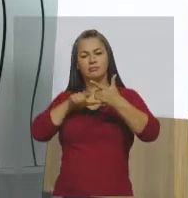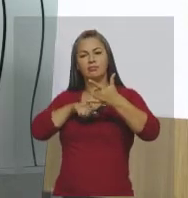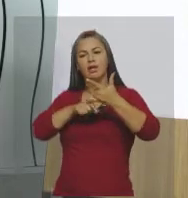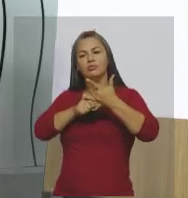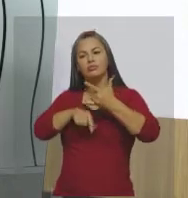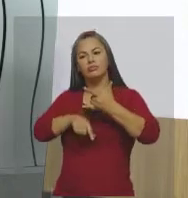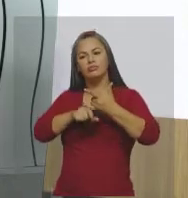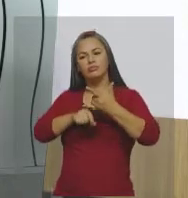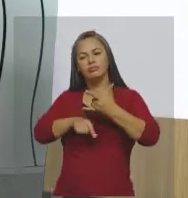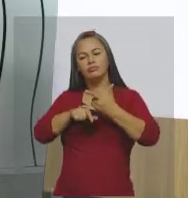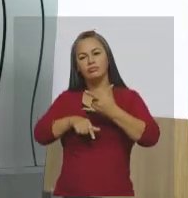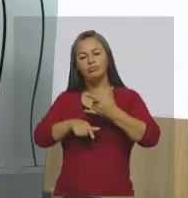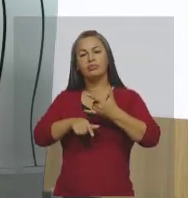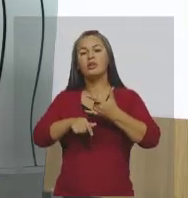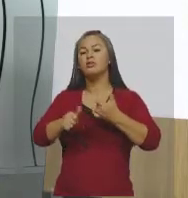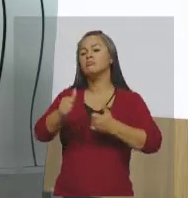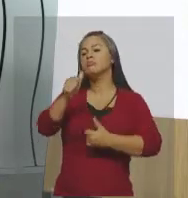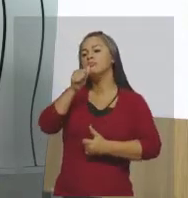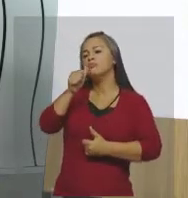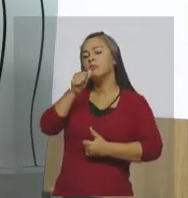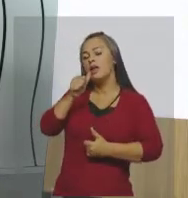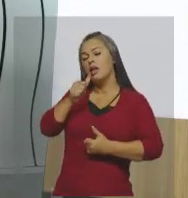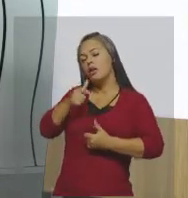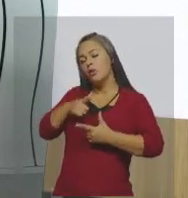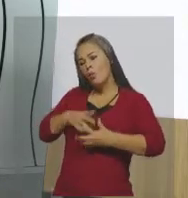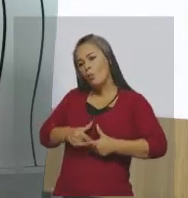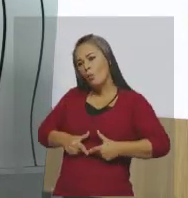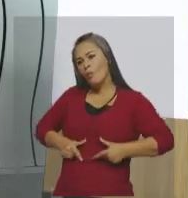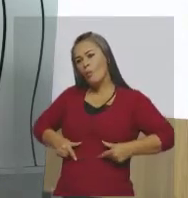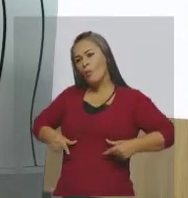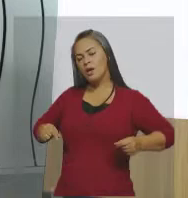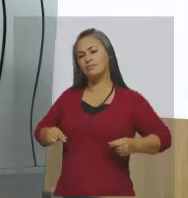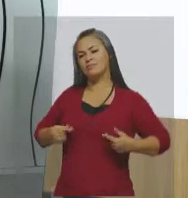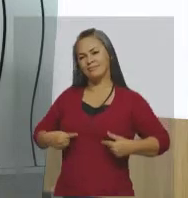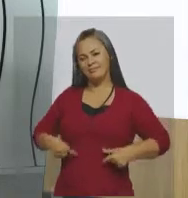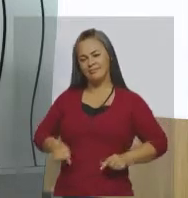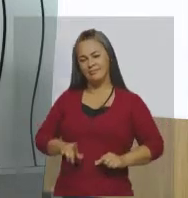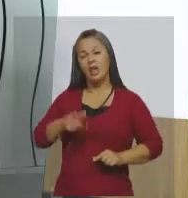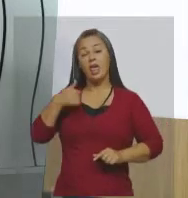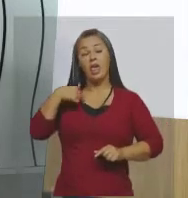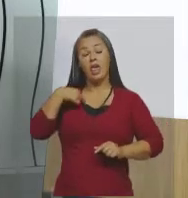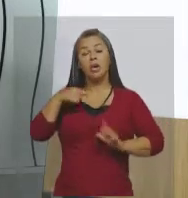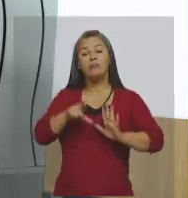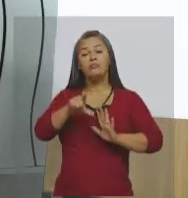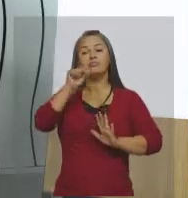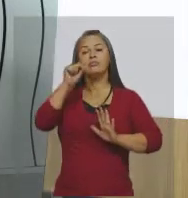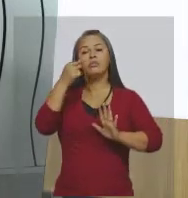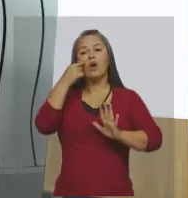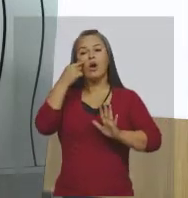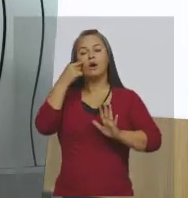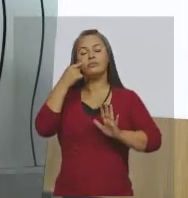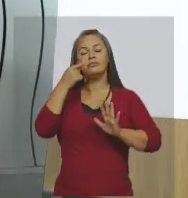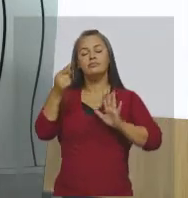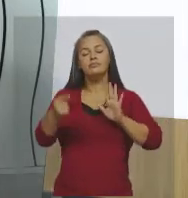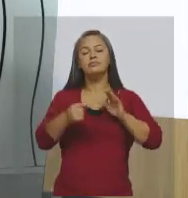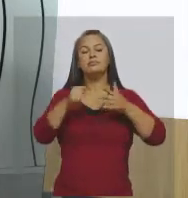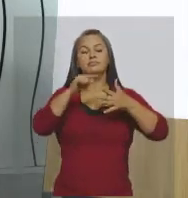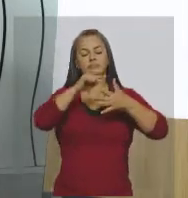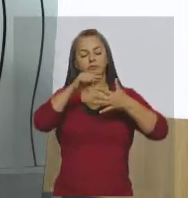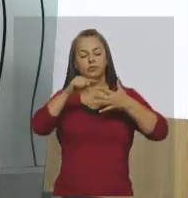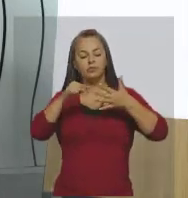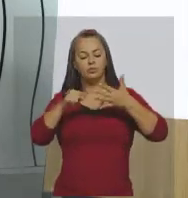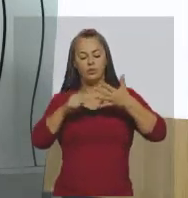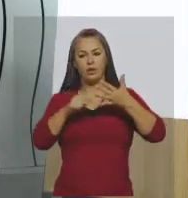tirar substâncias que não são boas para o nosso organismo. Vou dar destaque aqui o seguinte: o sistema cardiovascular